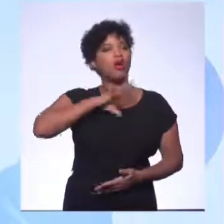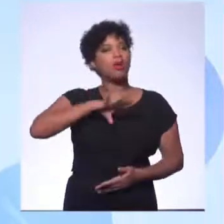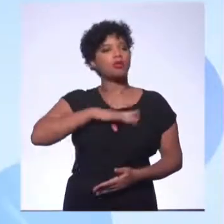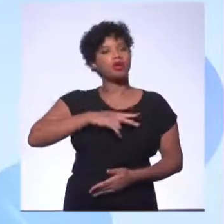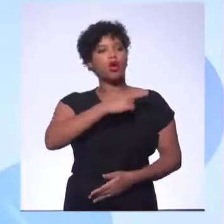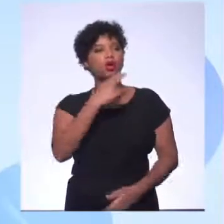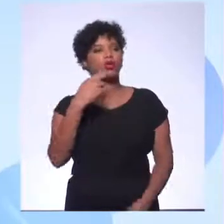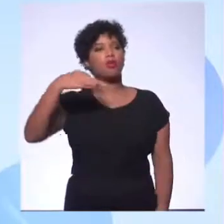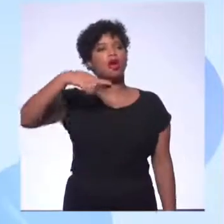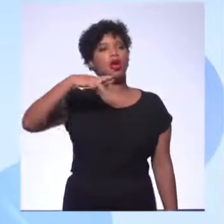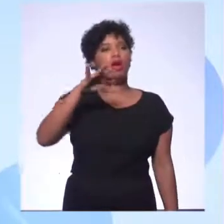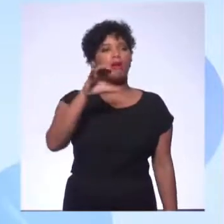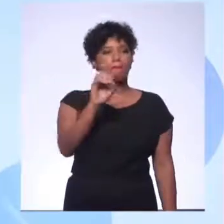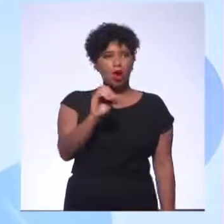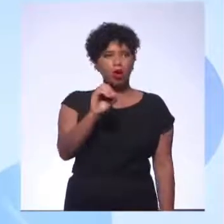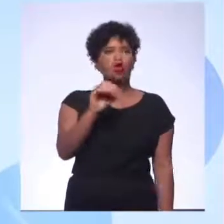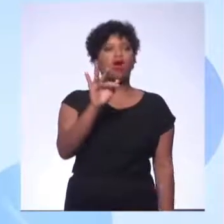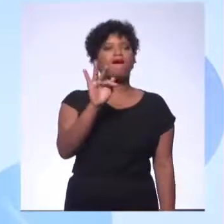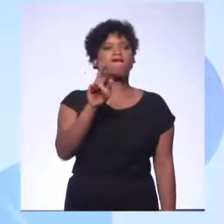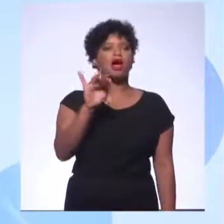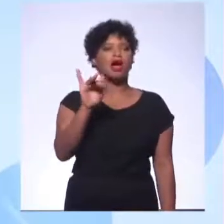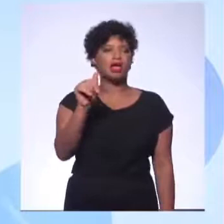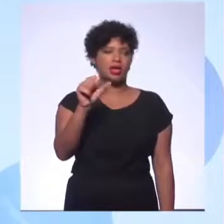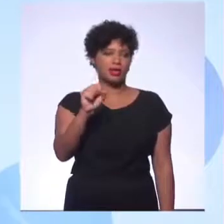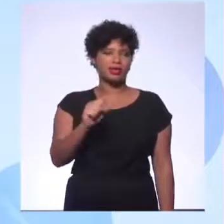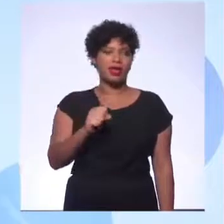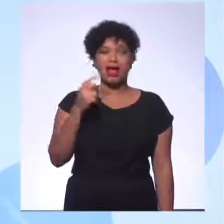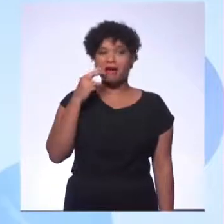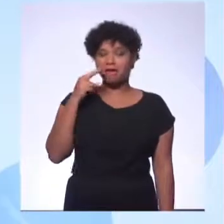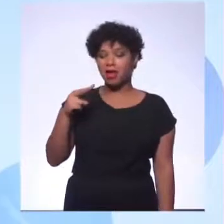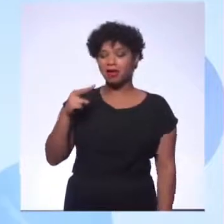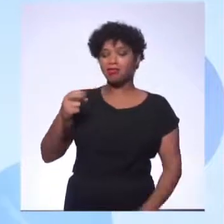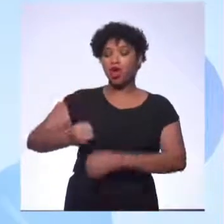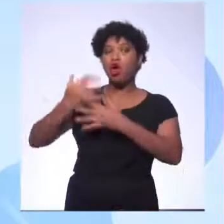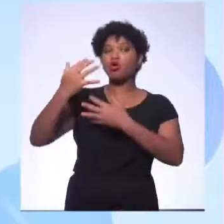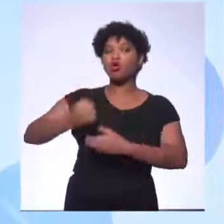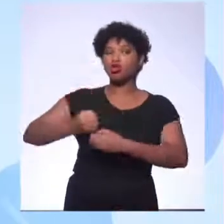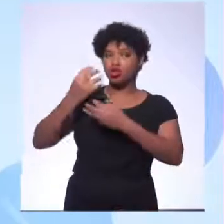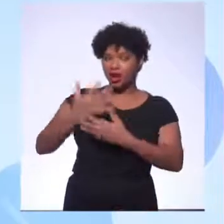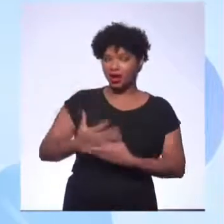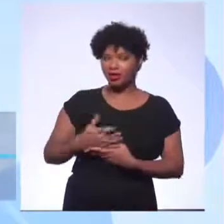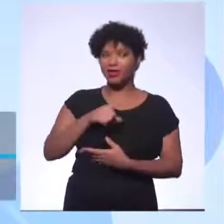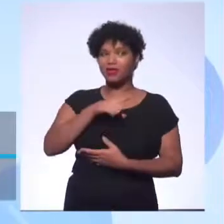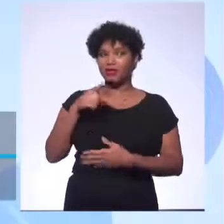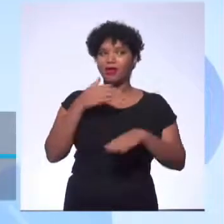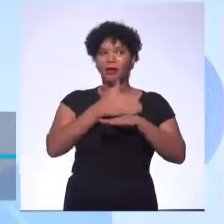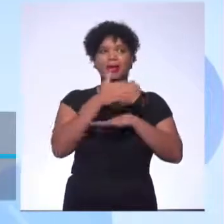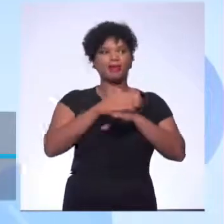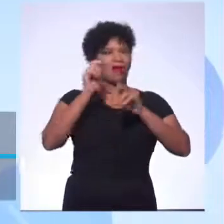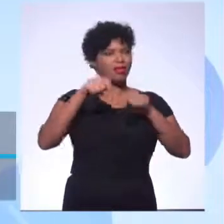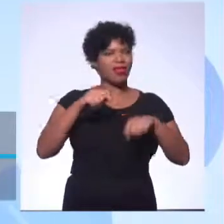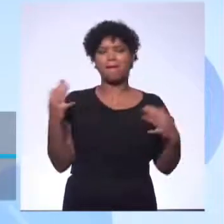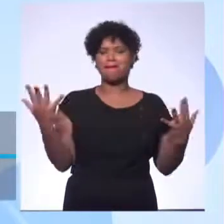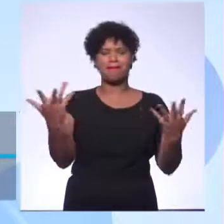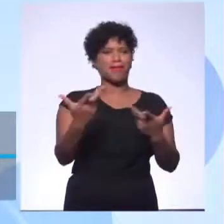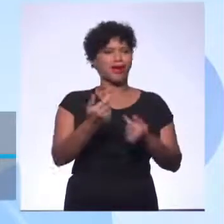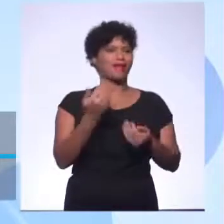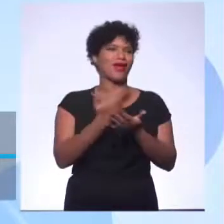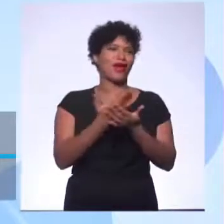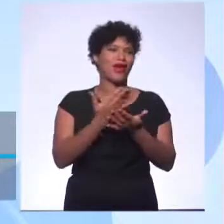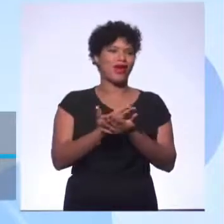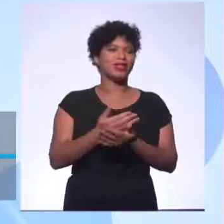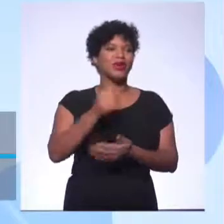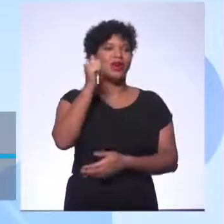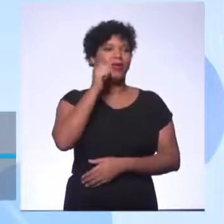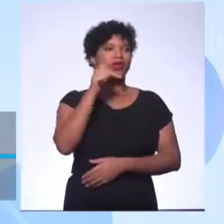Mauro Farias e estarei com vocês aqui, participando no chat, interagindo. A participação de vocês nessa aula maravilhosa que será ministrada